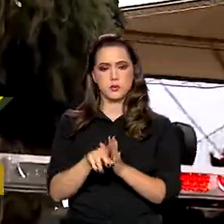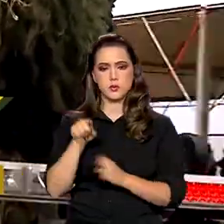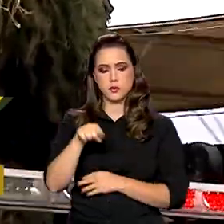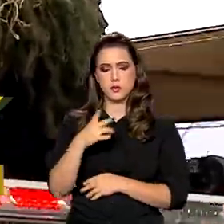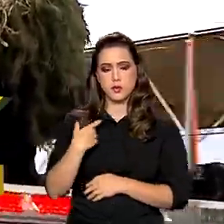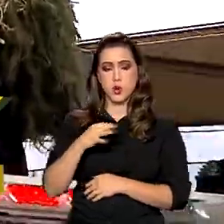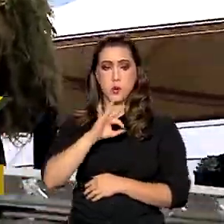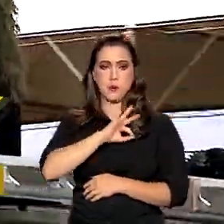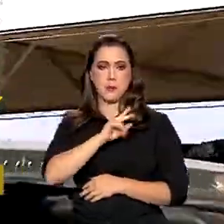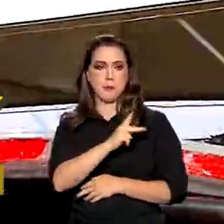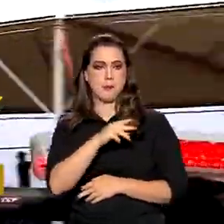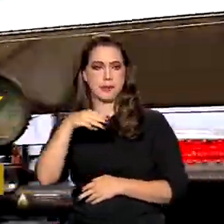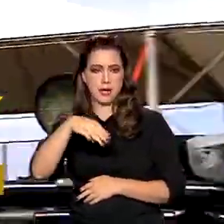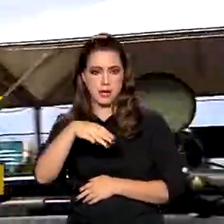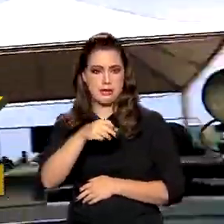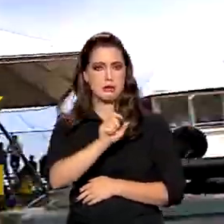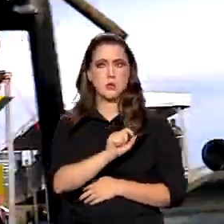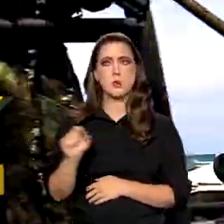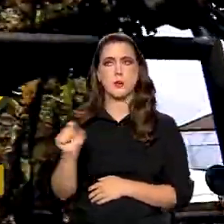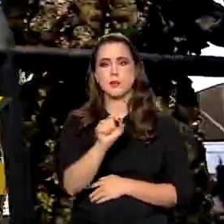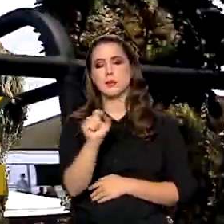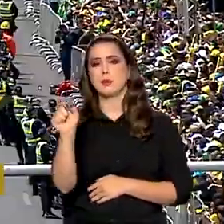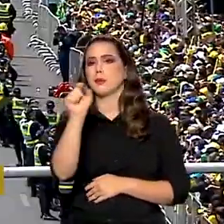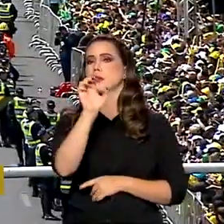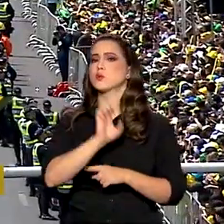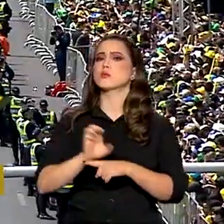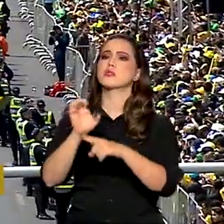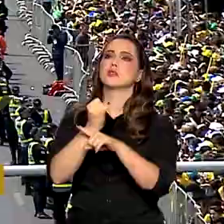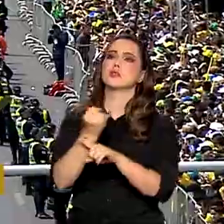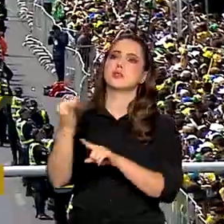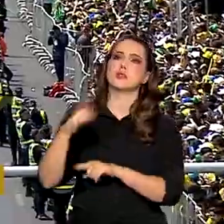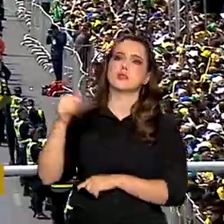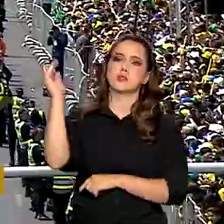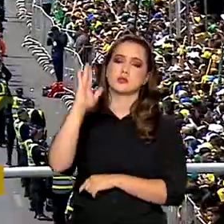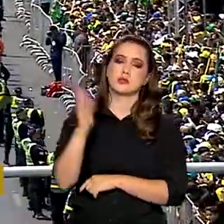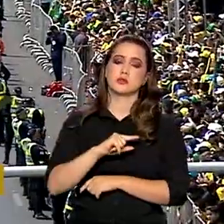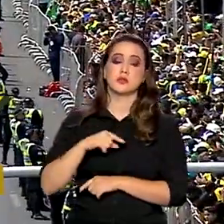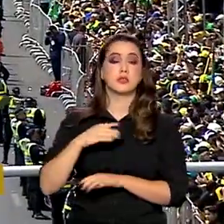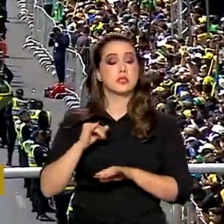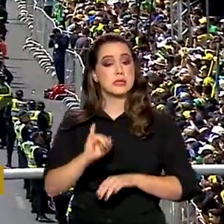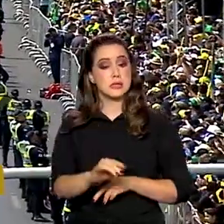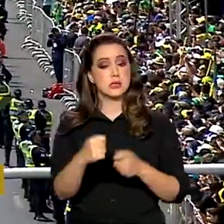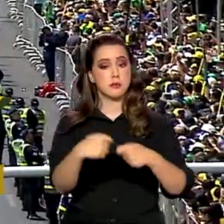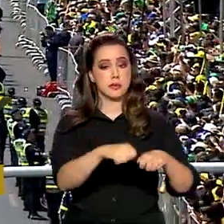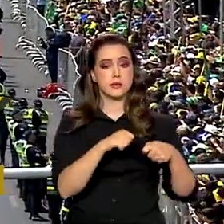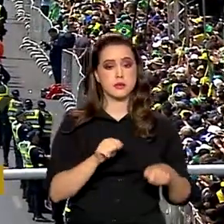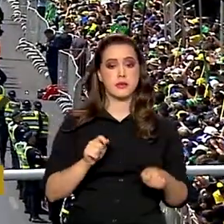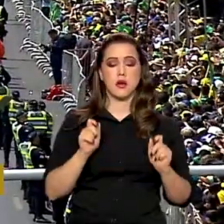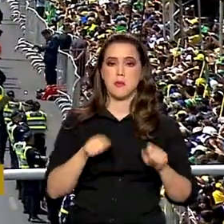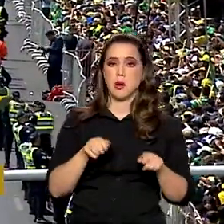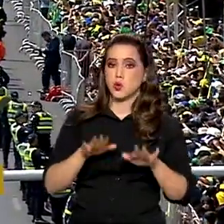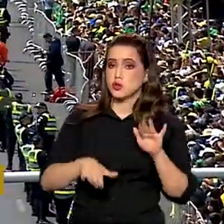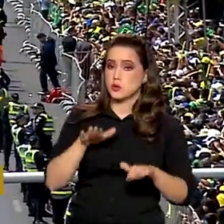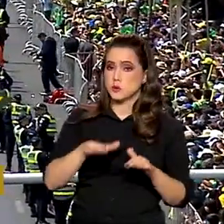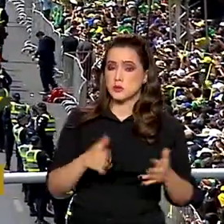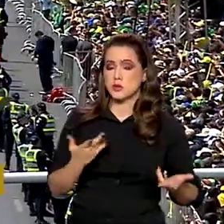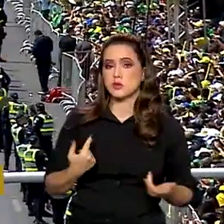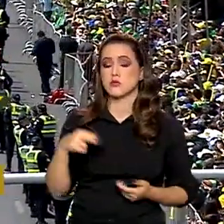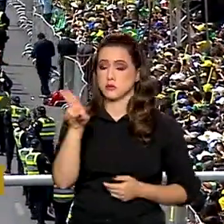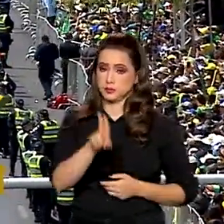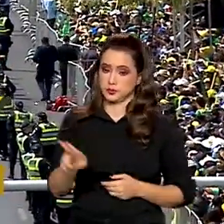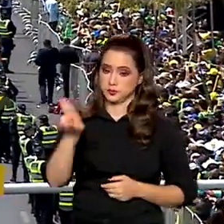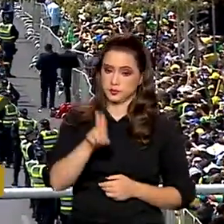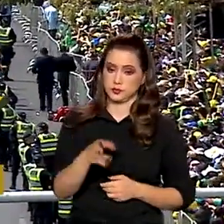das polícias militares dos diversos estados, né? E em caso de uma necessidade eventual, ela é